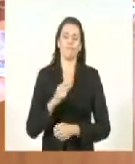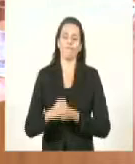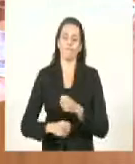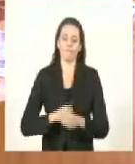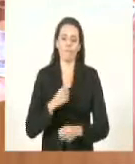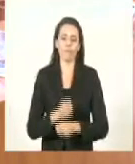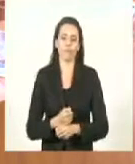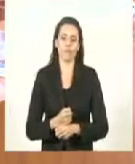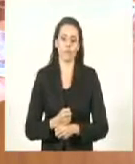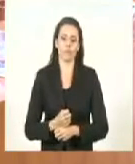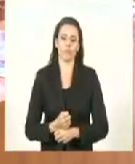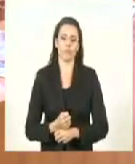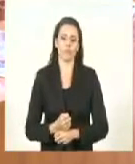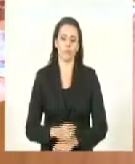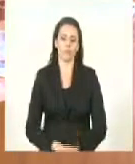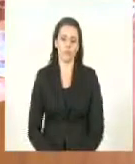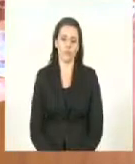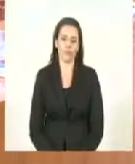Deputada,